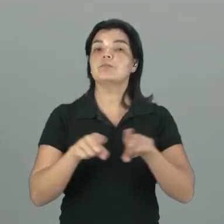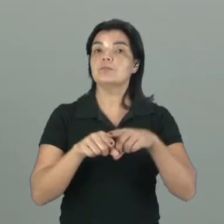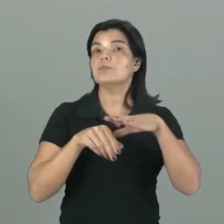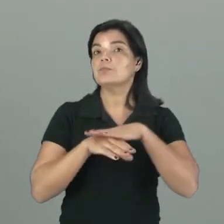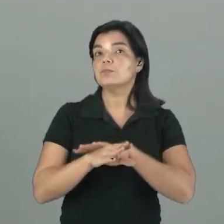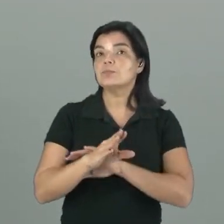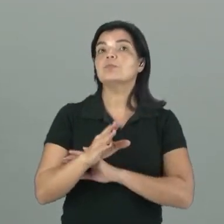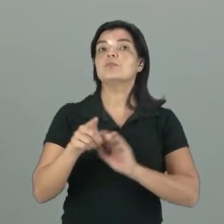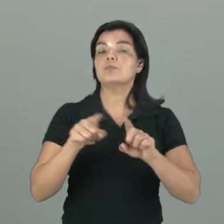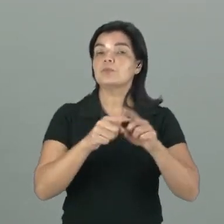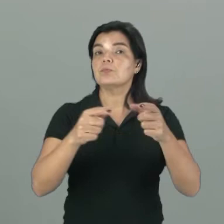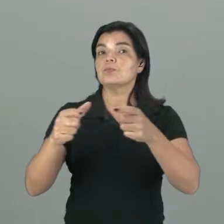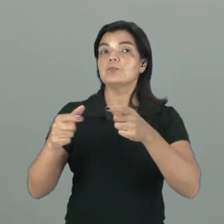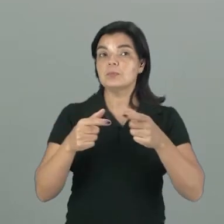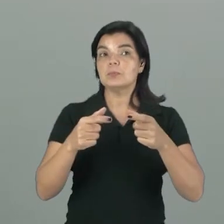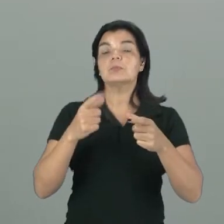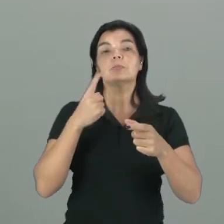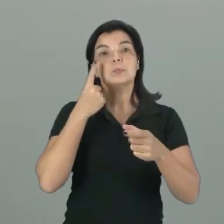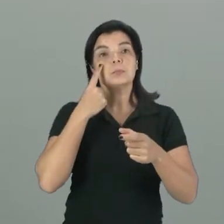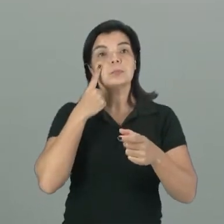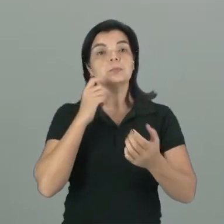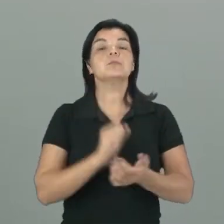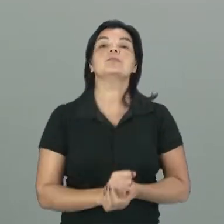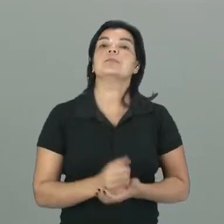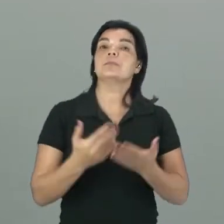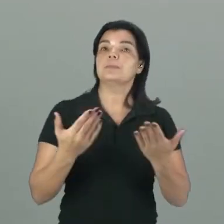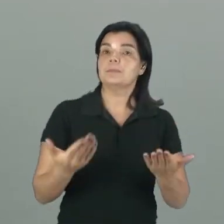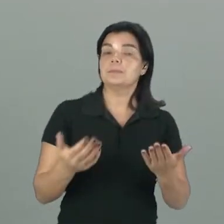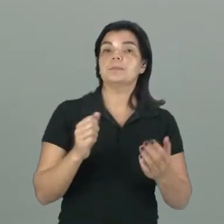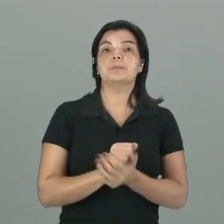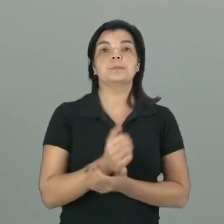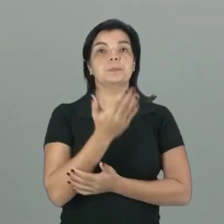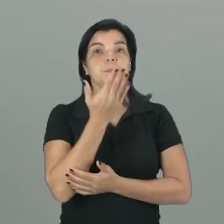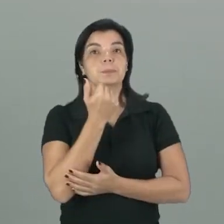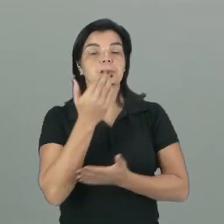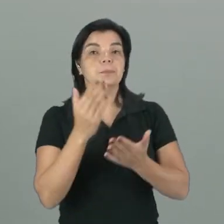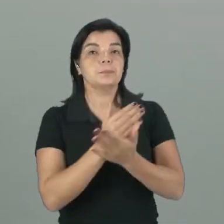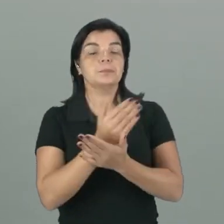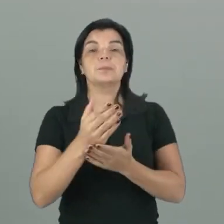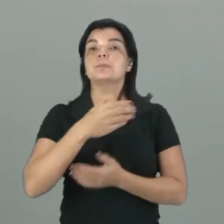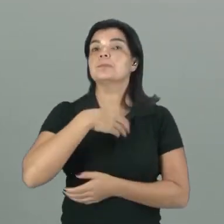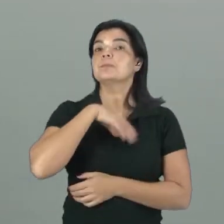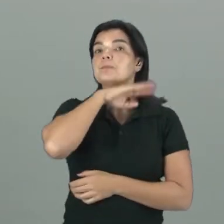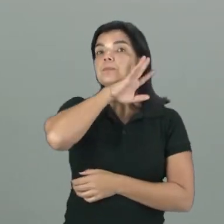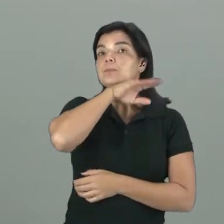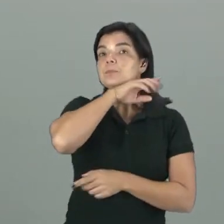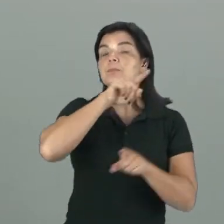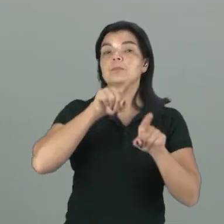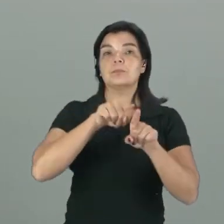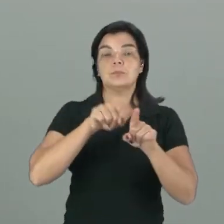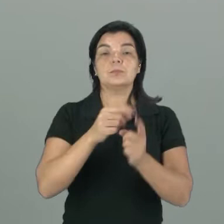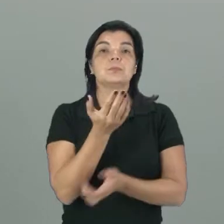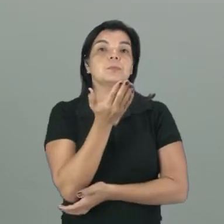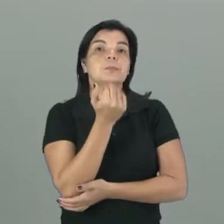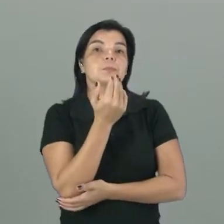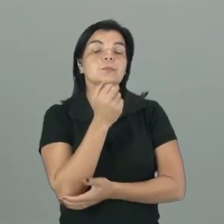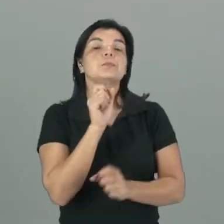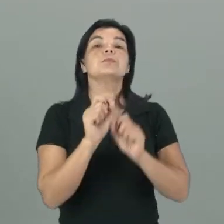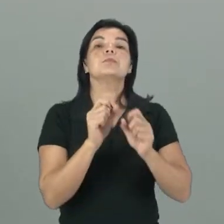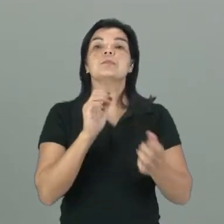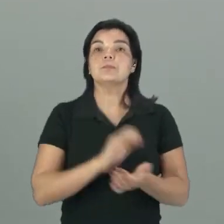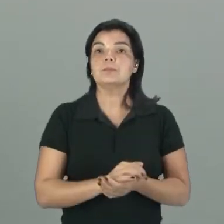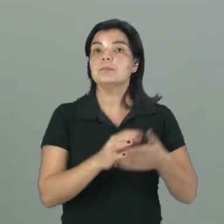em ambientes, porque ele pode acabar servindo de alimento para alguns animais, e aí quando o animal se alimenta, ele acaba